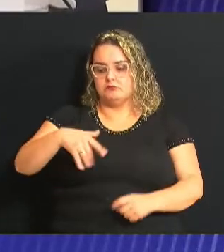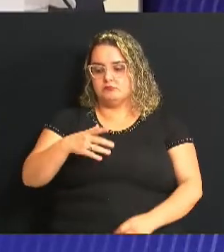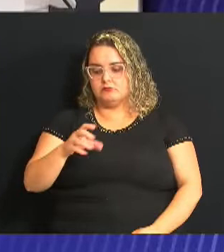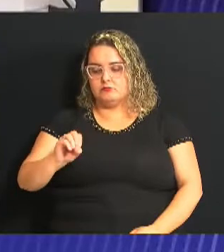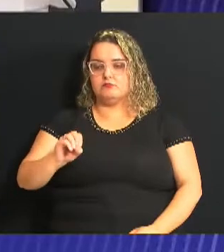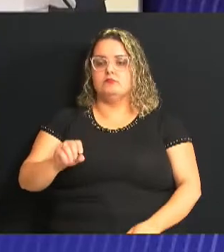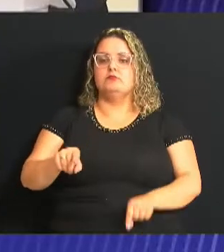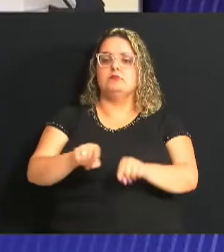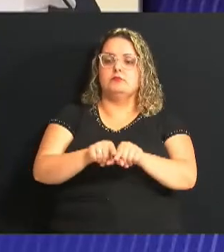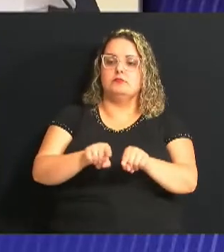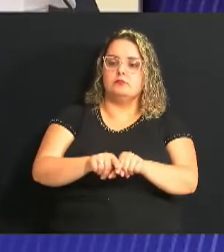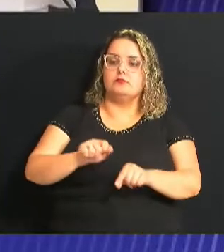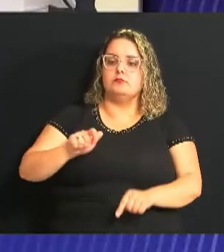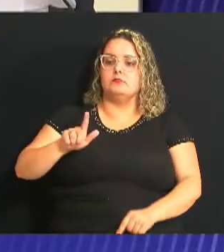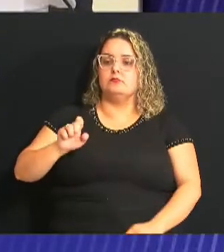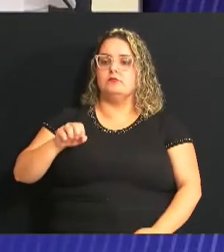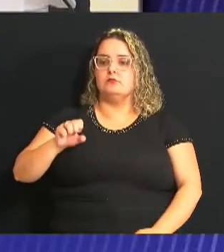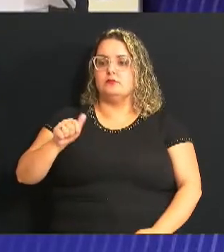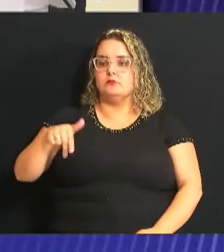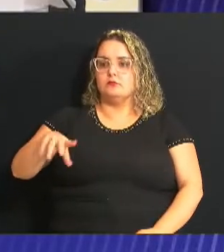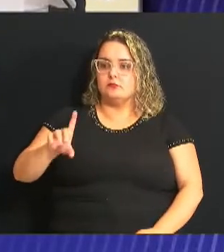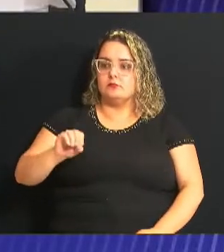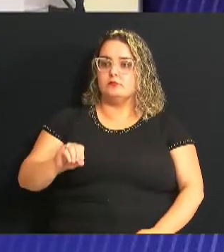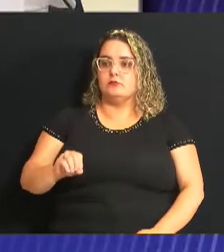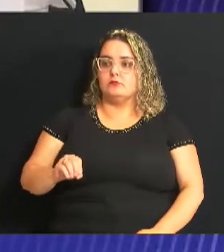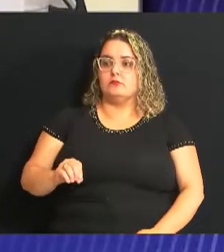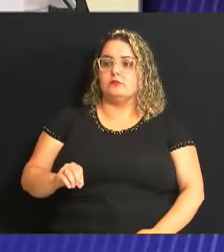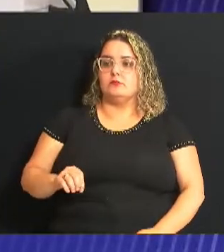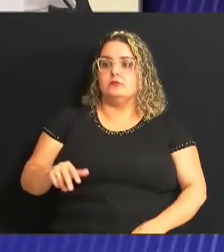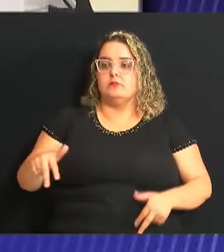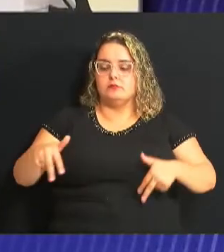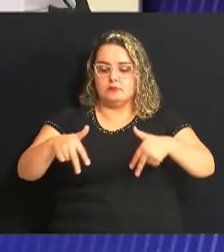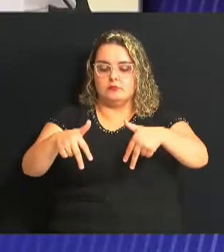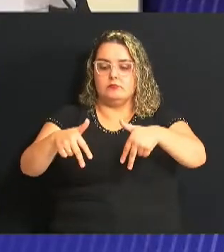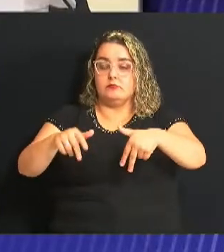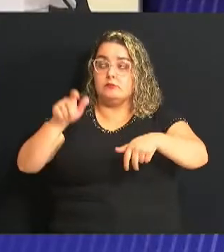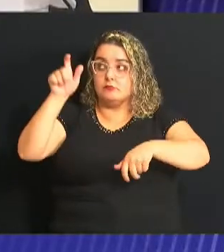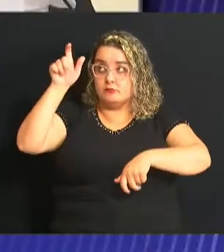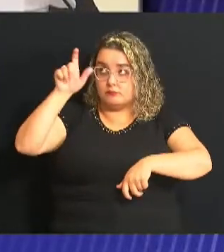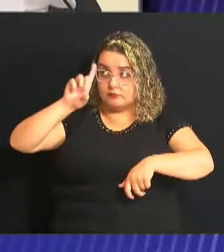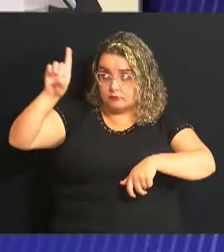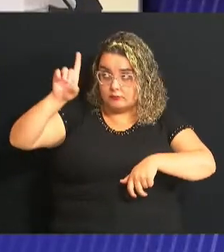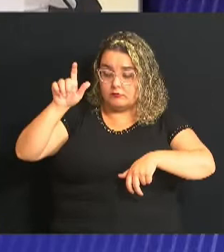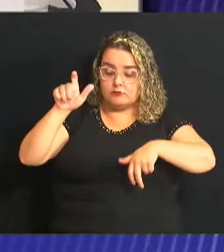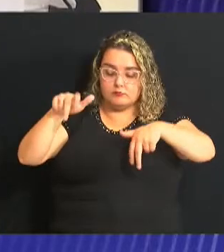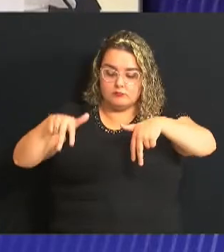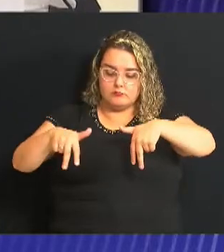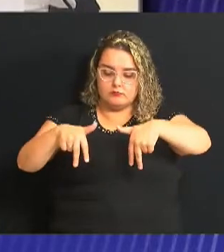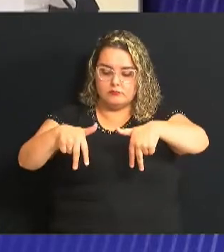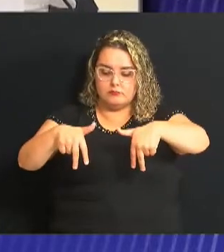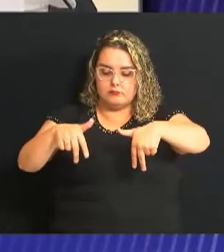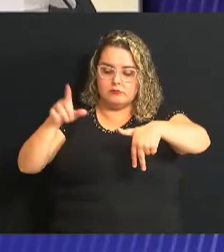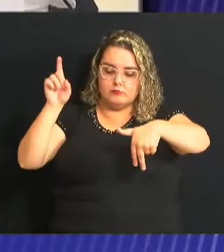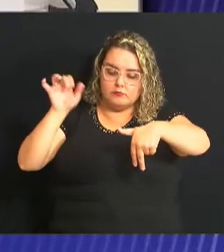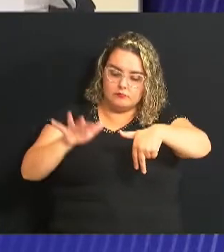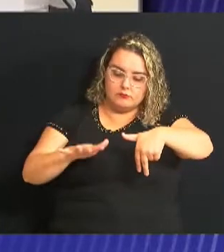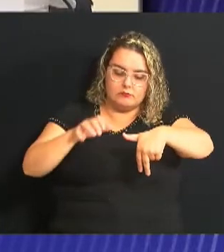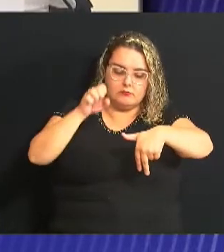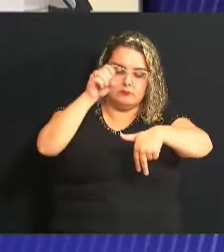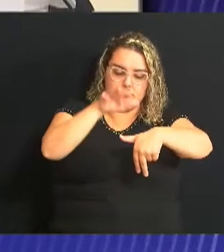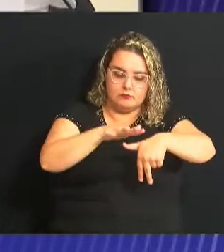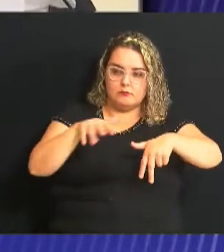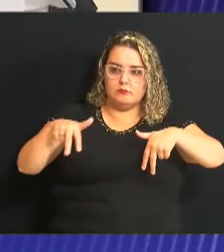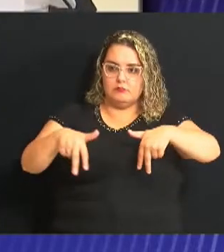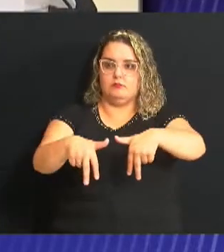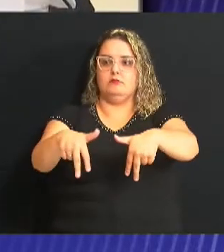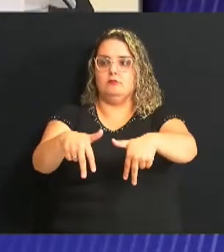Alessandro, ao meu ver, são instrumentos de Deus. São pessoas que são escolhidas por Deus, que têm uma